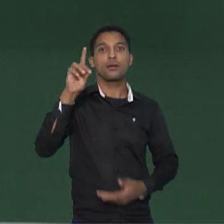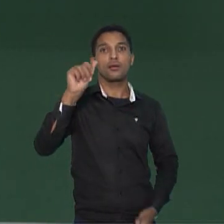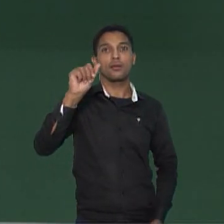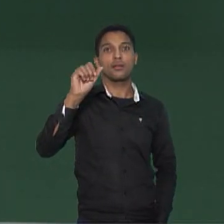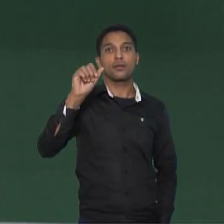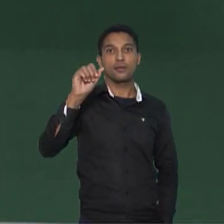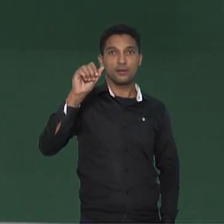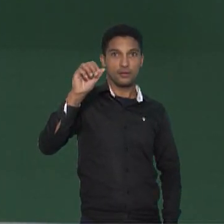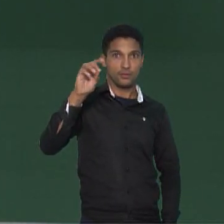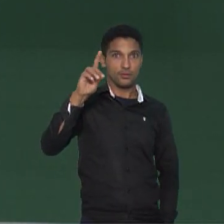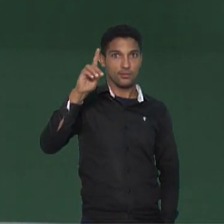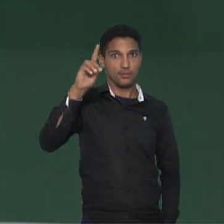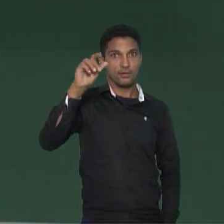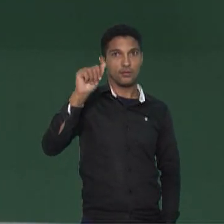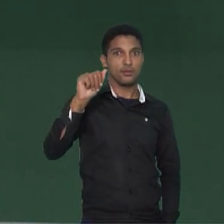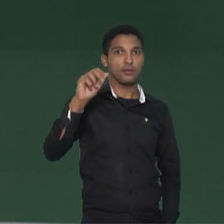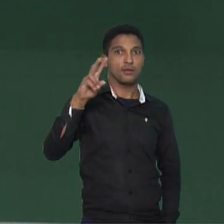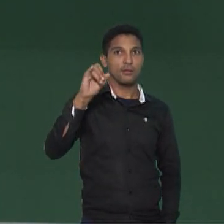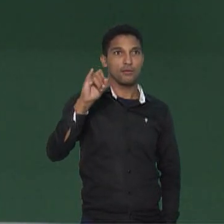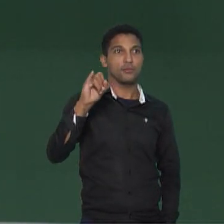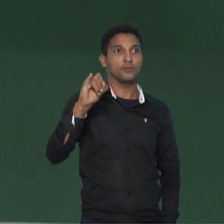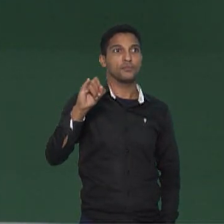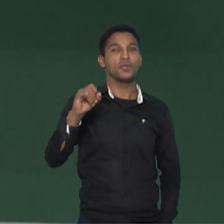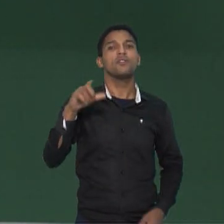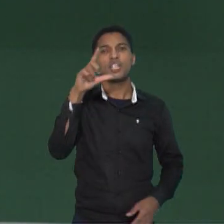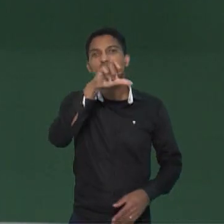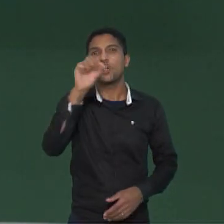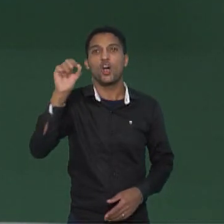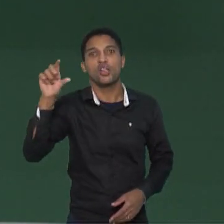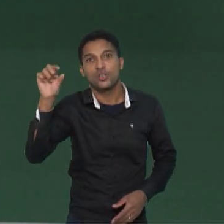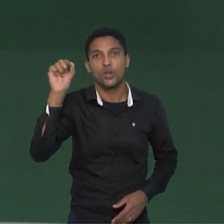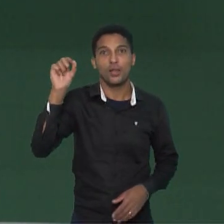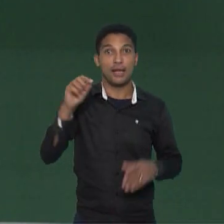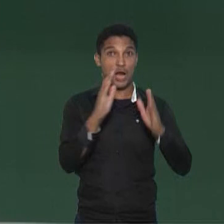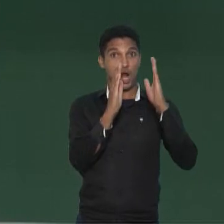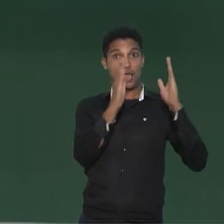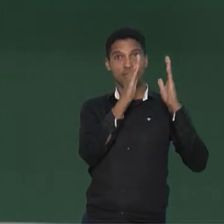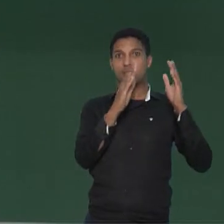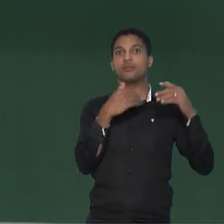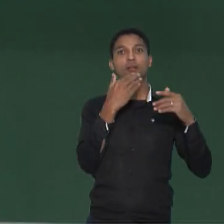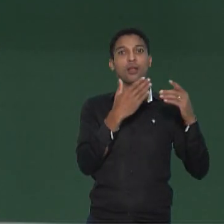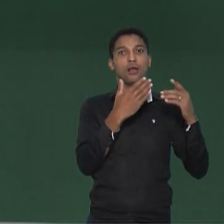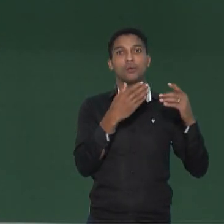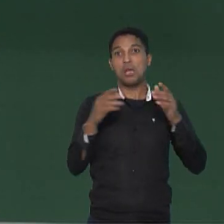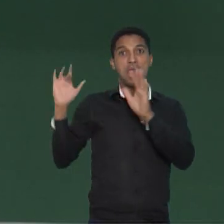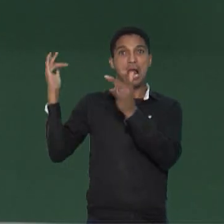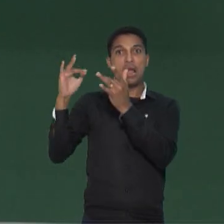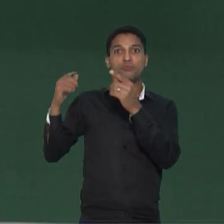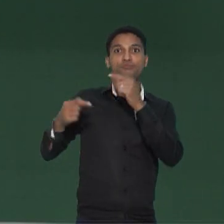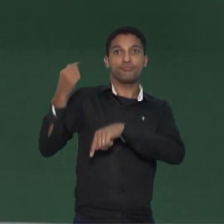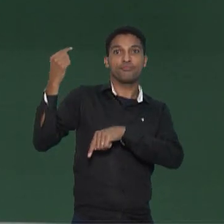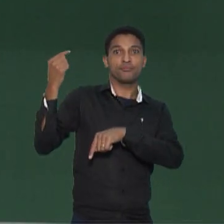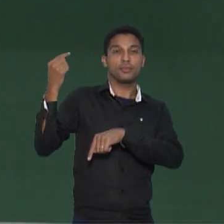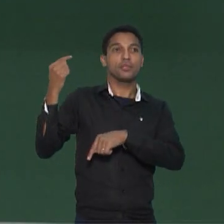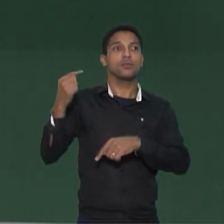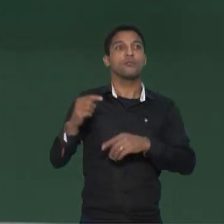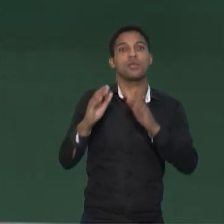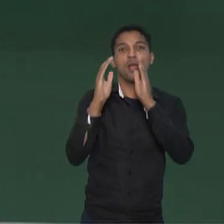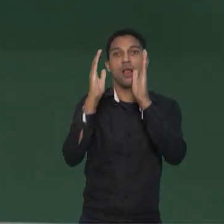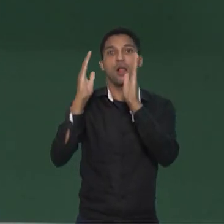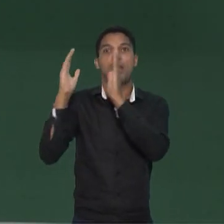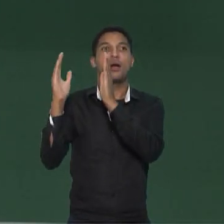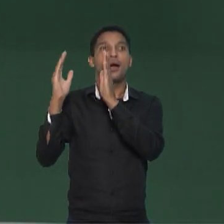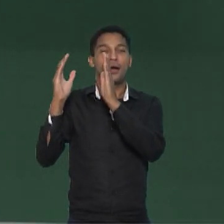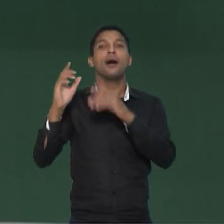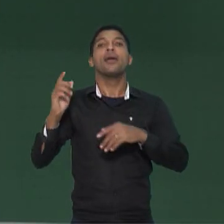você vai escolher. Essa aqui não vai dar para você falar porque não é neoclássica. Então, pode falar sobre a Banhista de Valpsson, que ele reutilizou a obra,